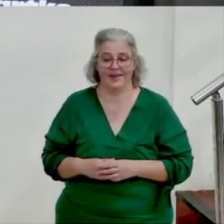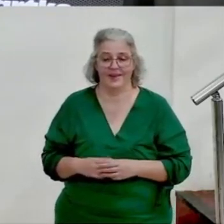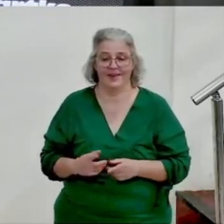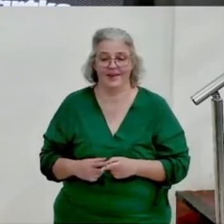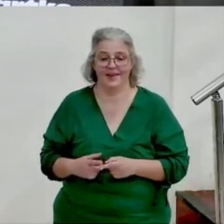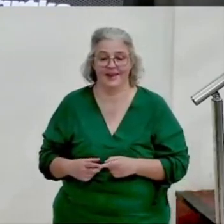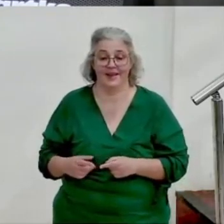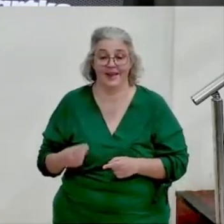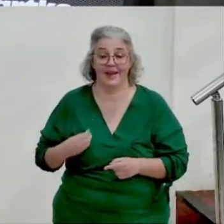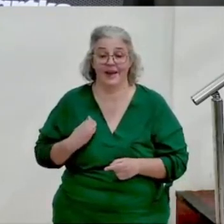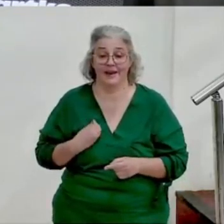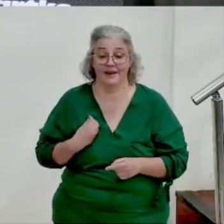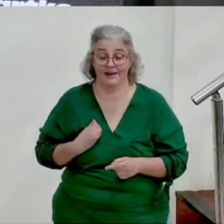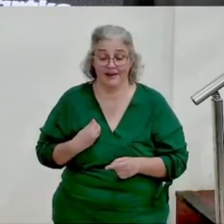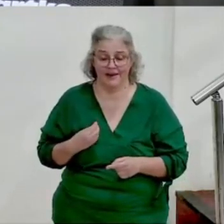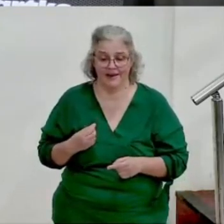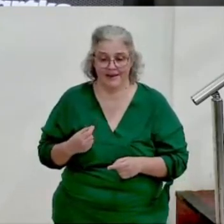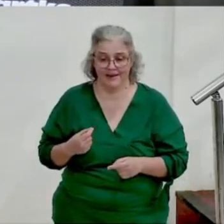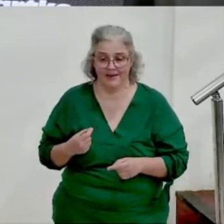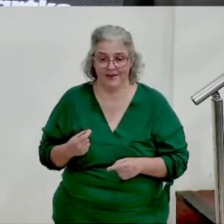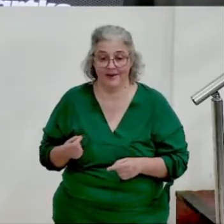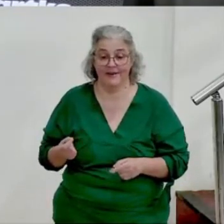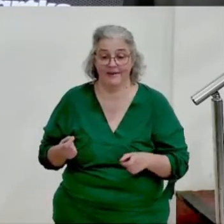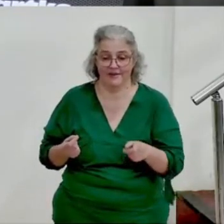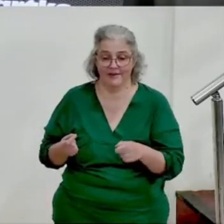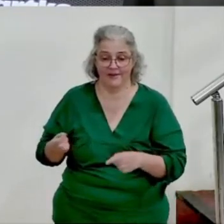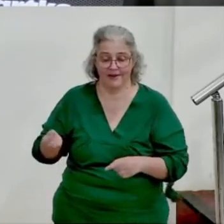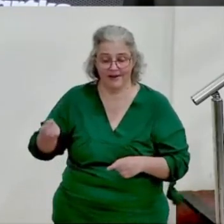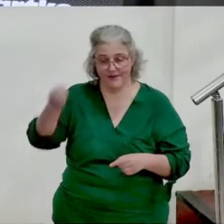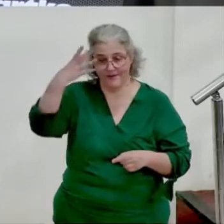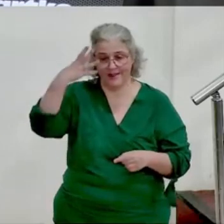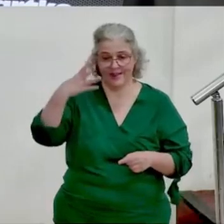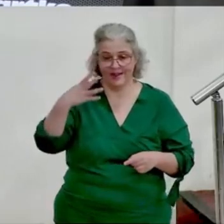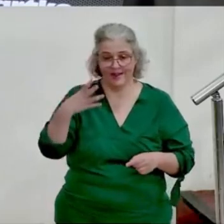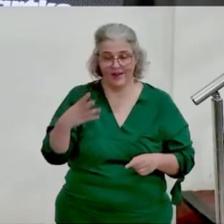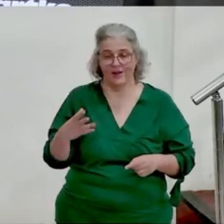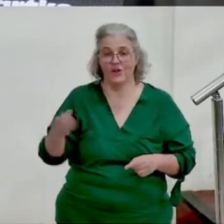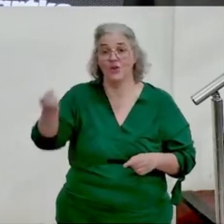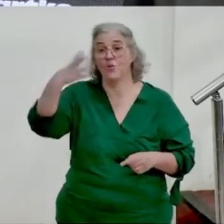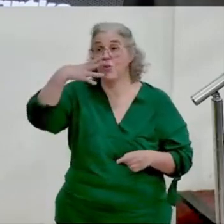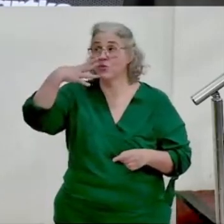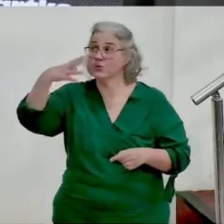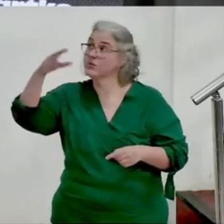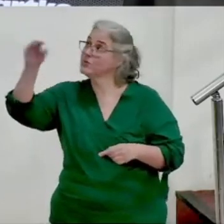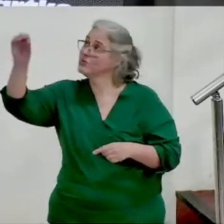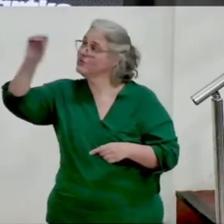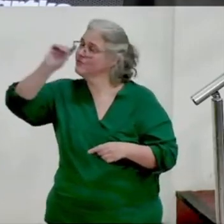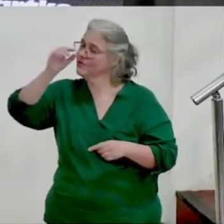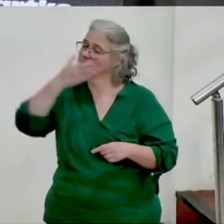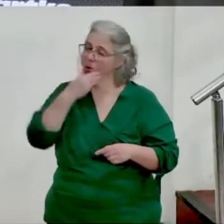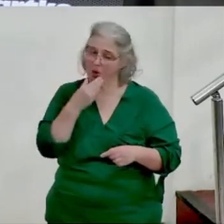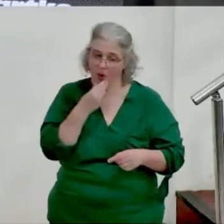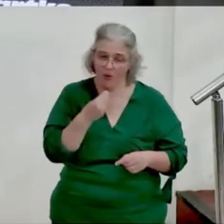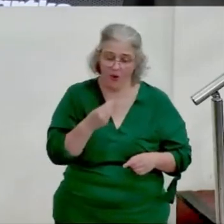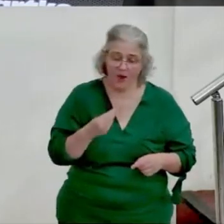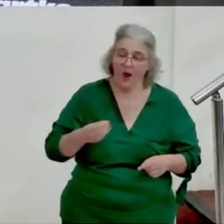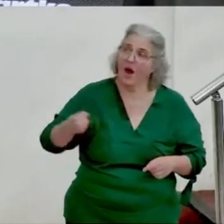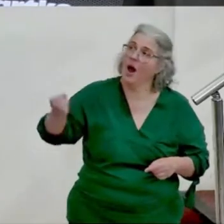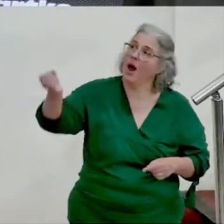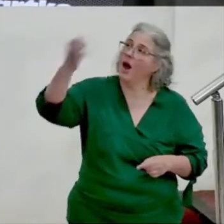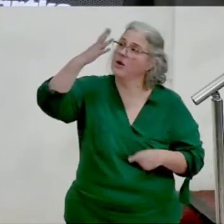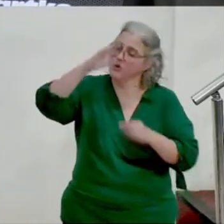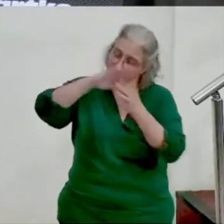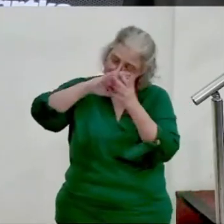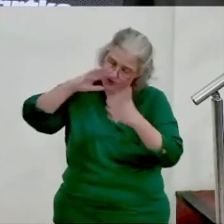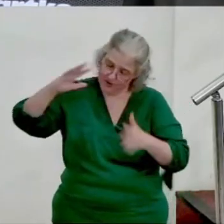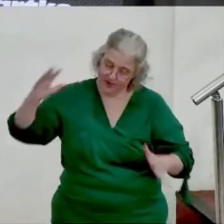nele e a vida era a luz dos homens. A luz resplandece nas